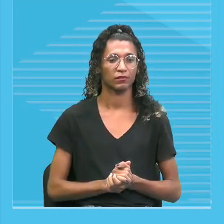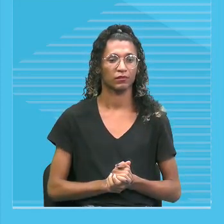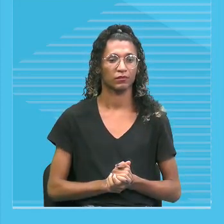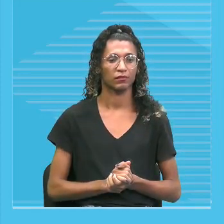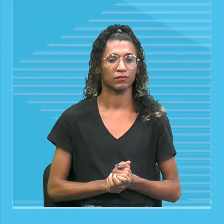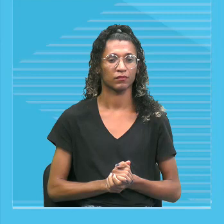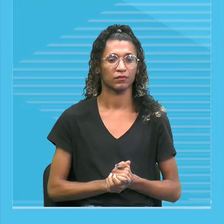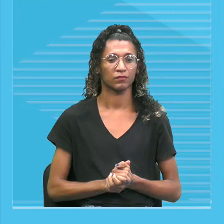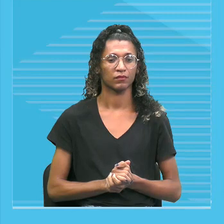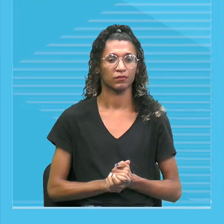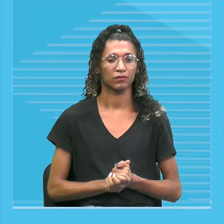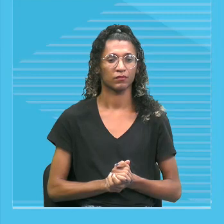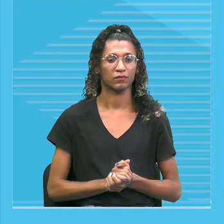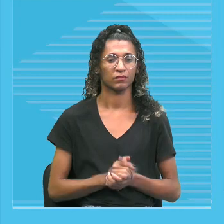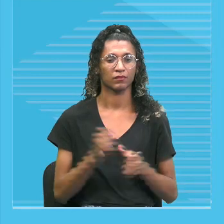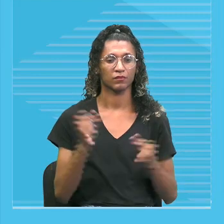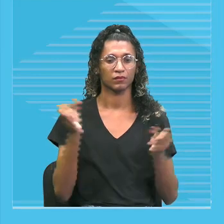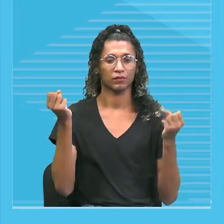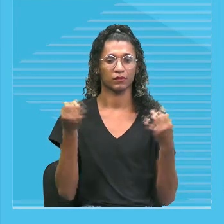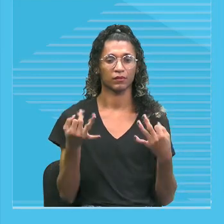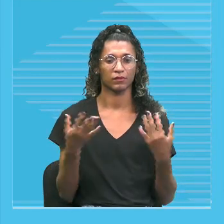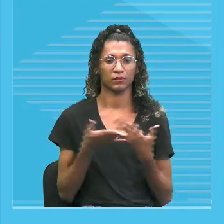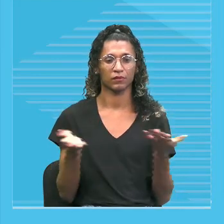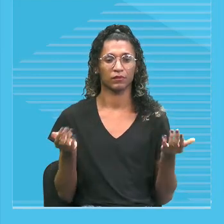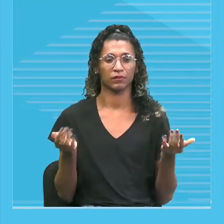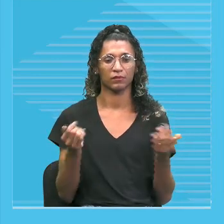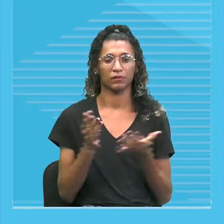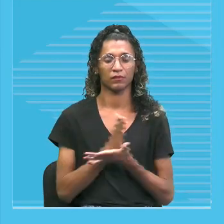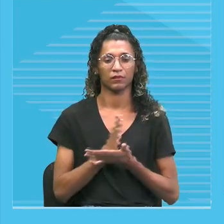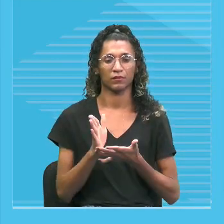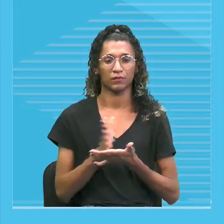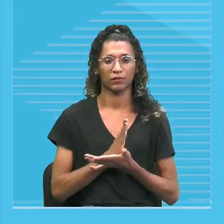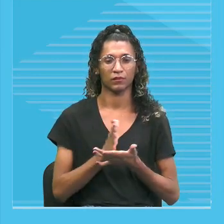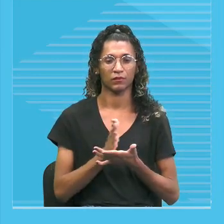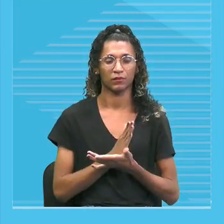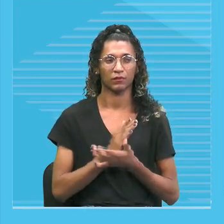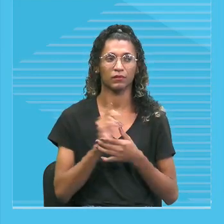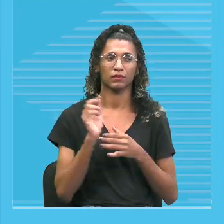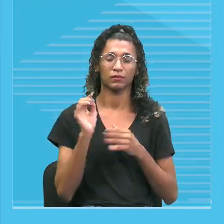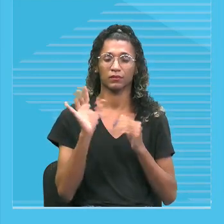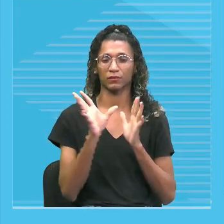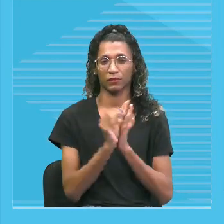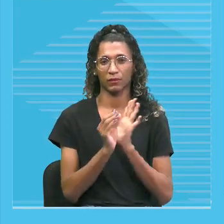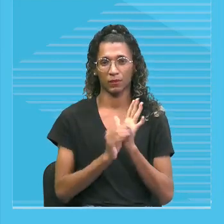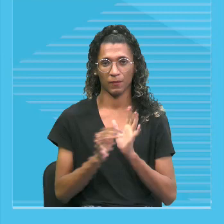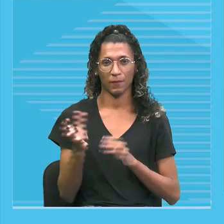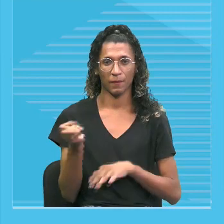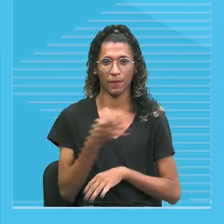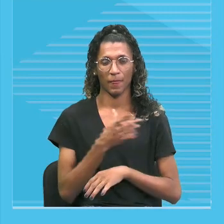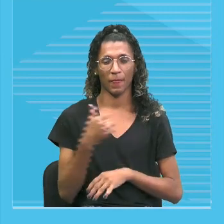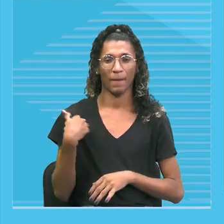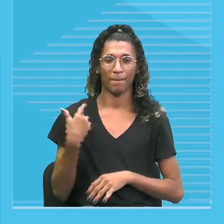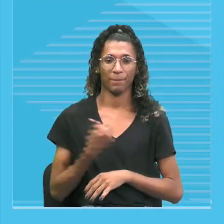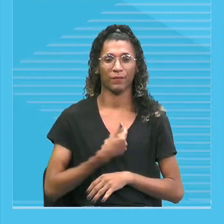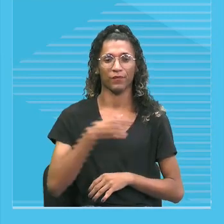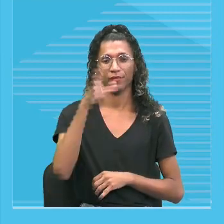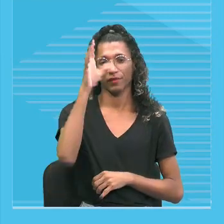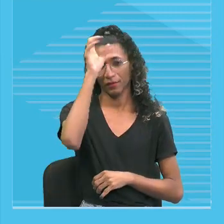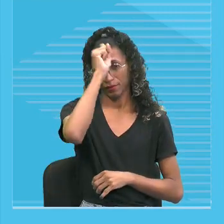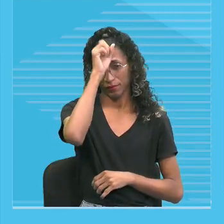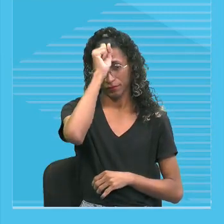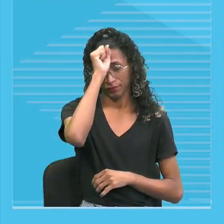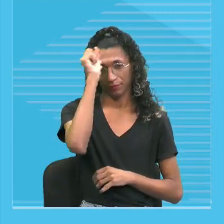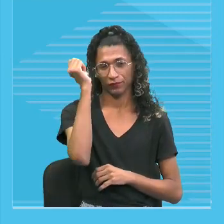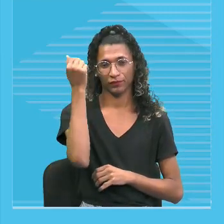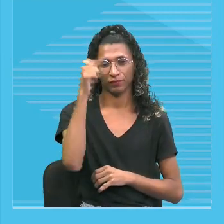eu tô explicando para vocês tá muita coisa que assunto novo palavras novas a gente está aprendendo eu vou repetir aqui a tradução